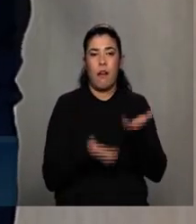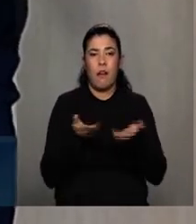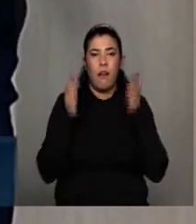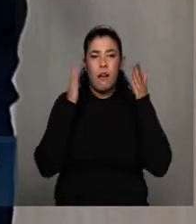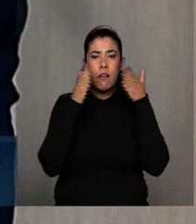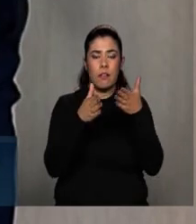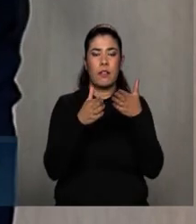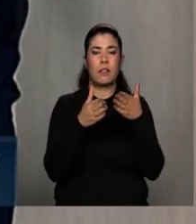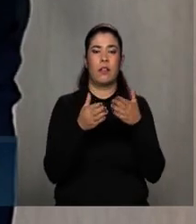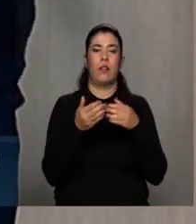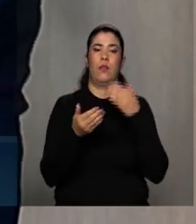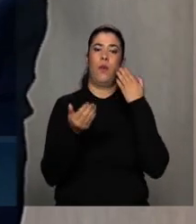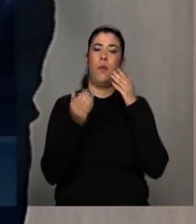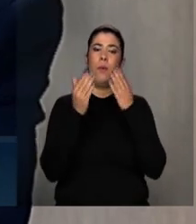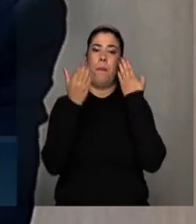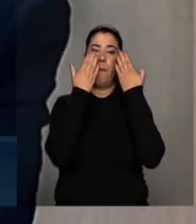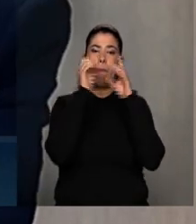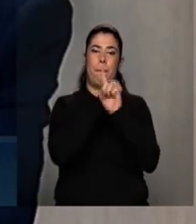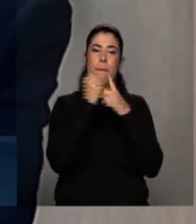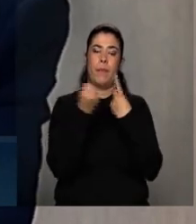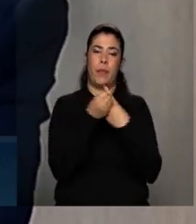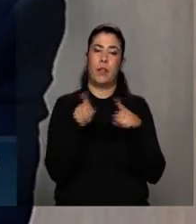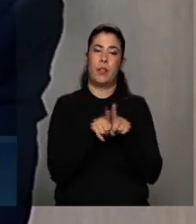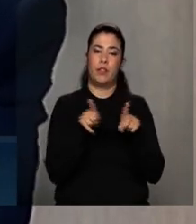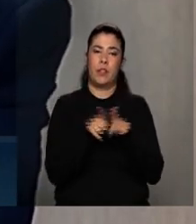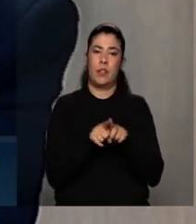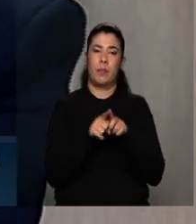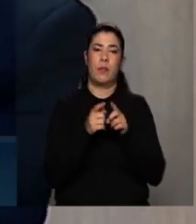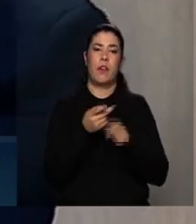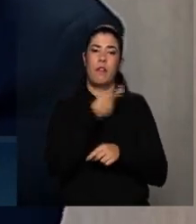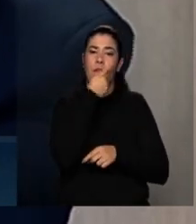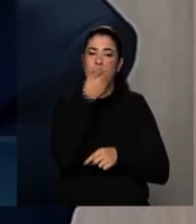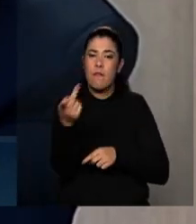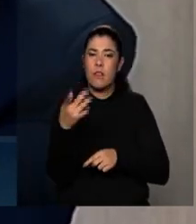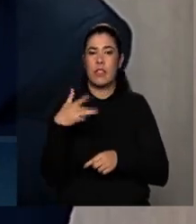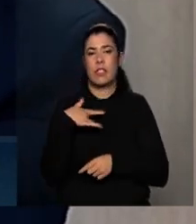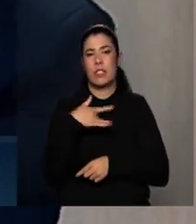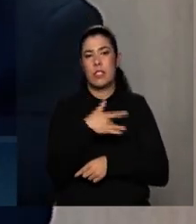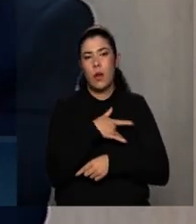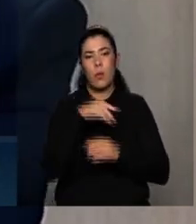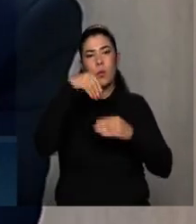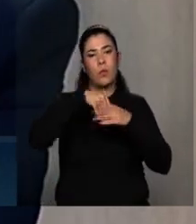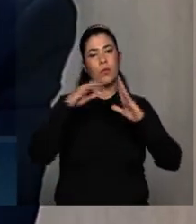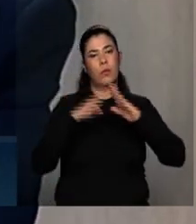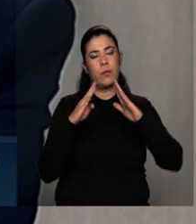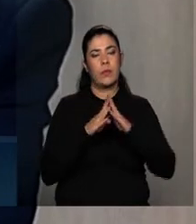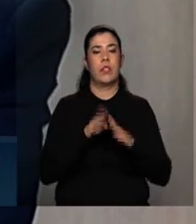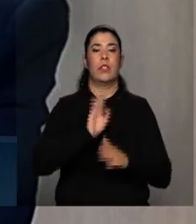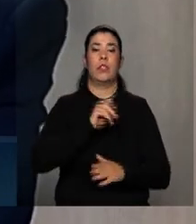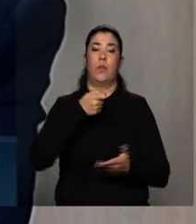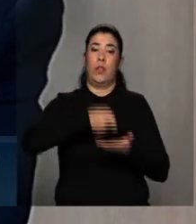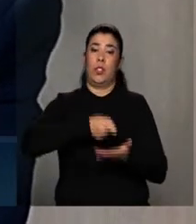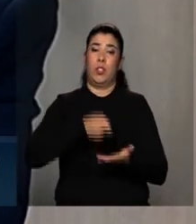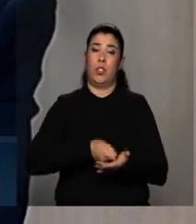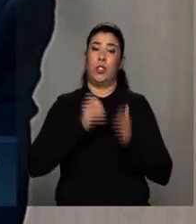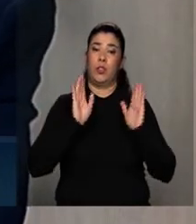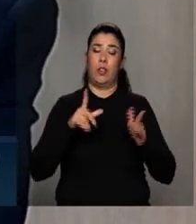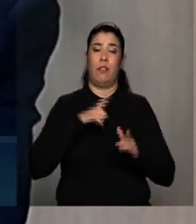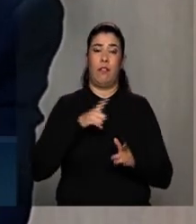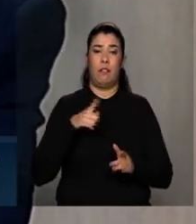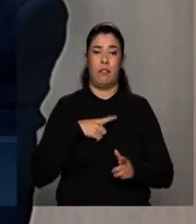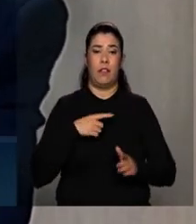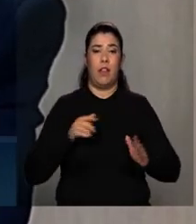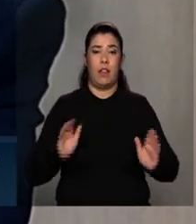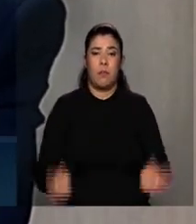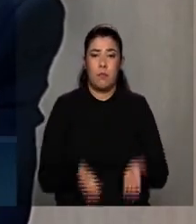Atenção Psicossocial também, a atenção domiciliar também. Então, são todas exigências que são exigências que já têm a participação,